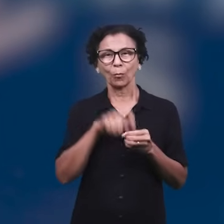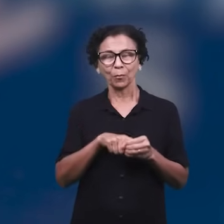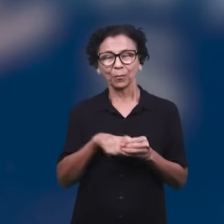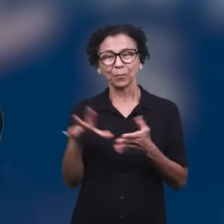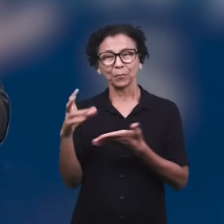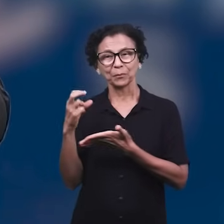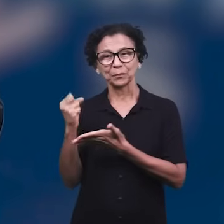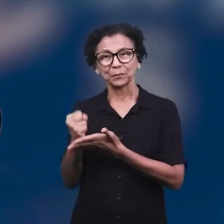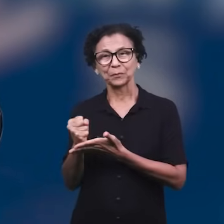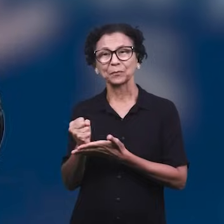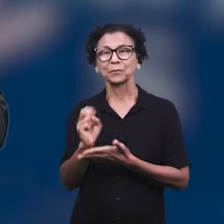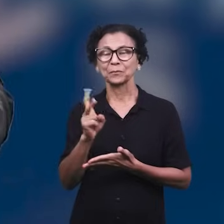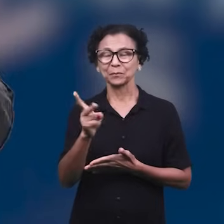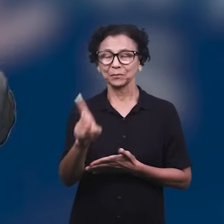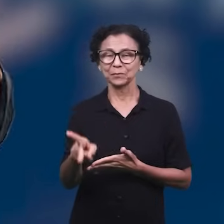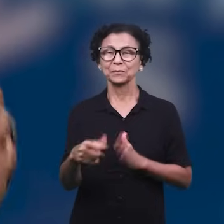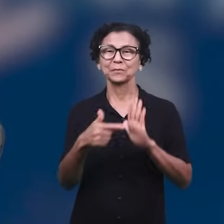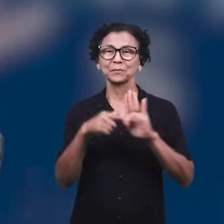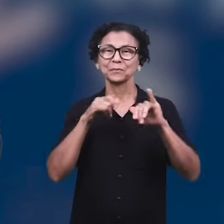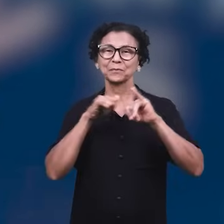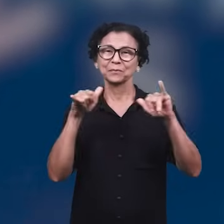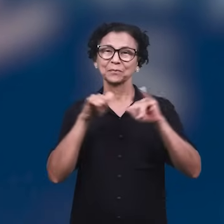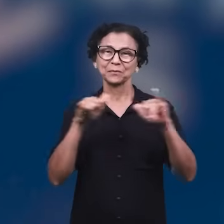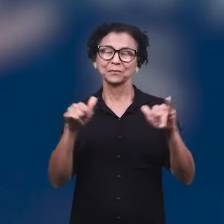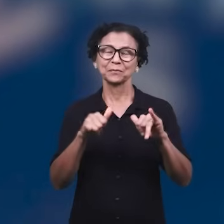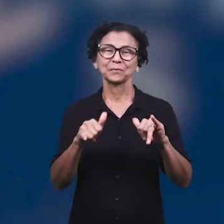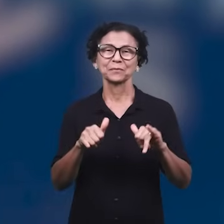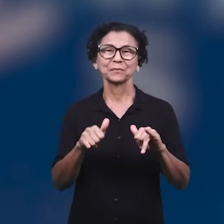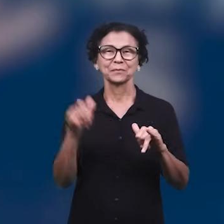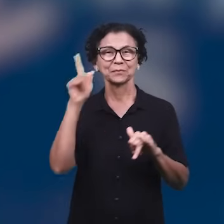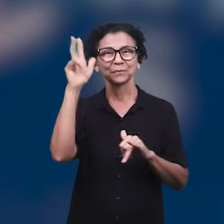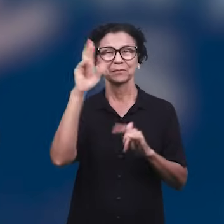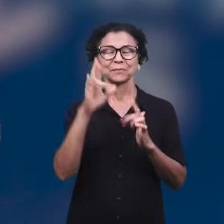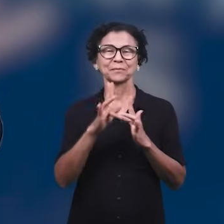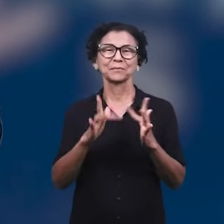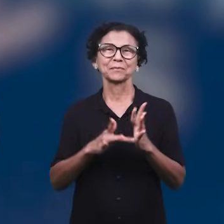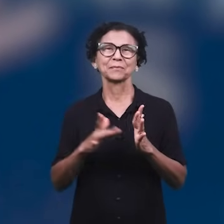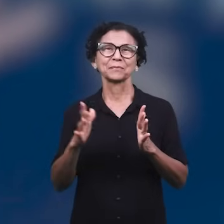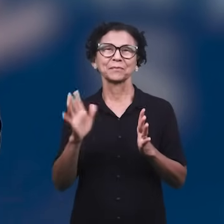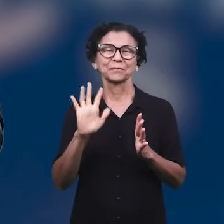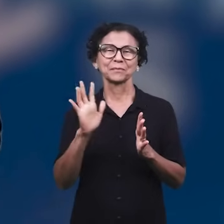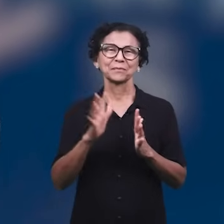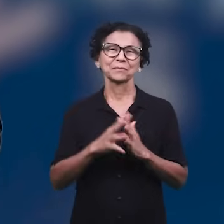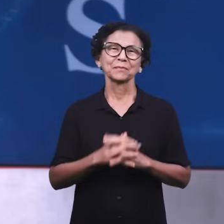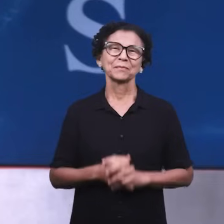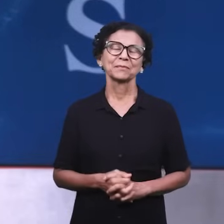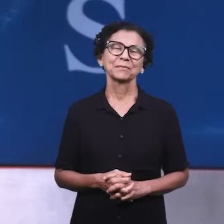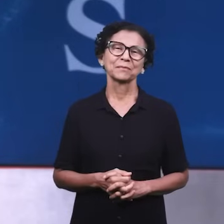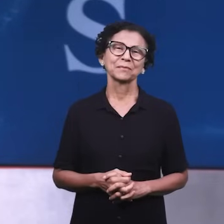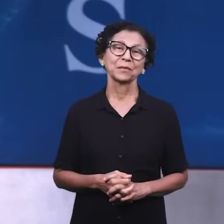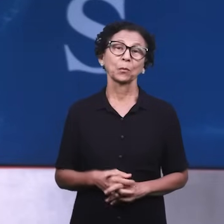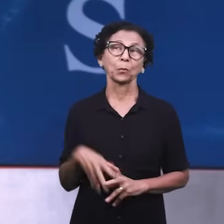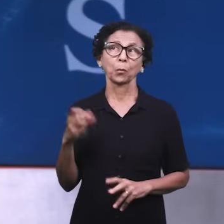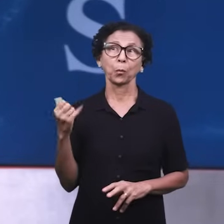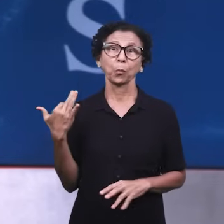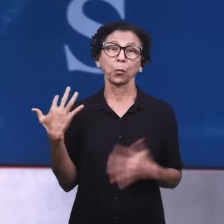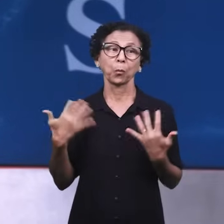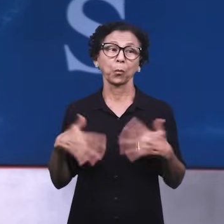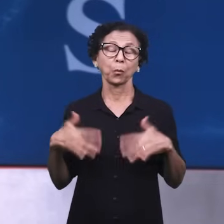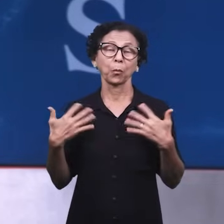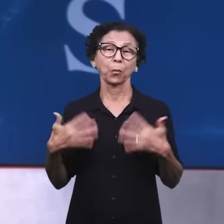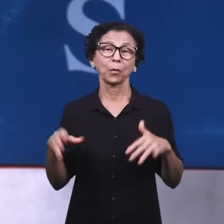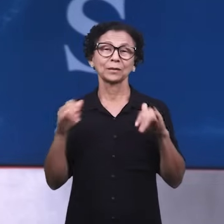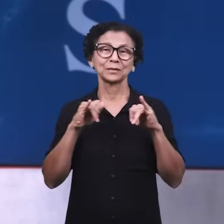parte de Deus para as nossas vidas e igrejas. Até lá e a paz do Senhor Jesus a todos. Quantas notícias, né? E olha, a